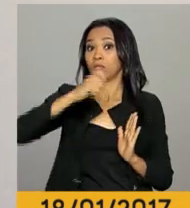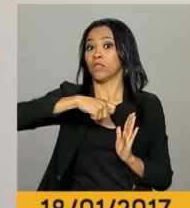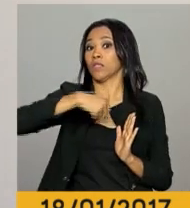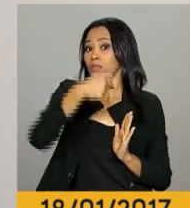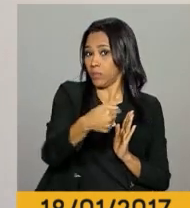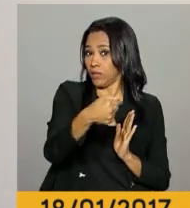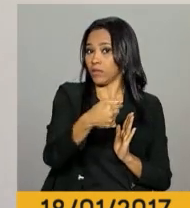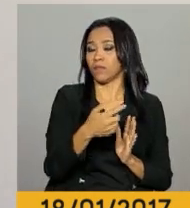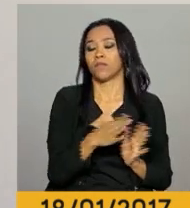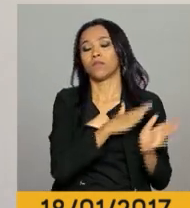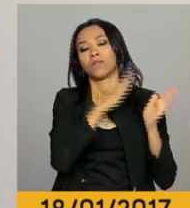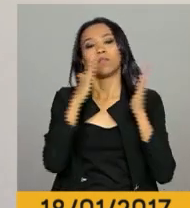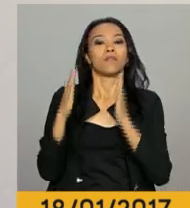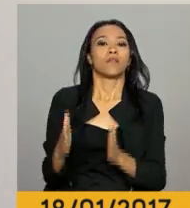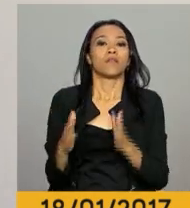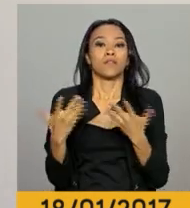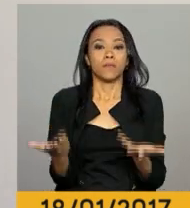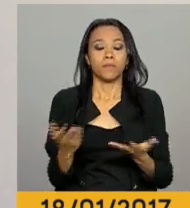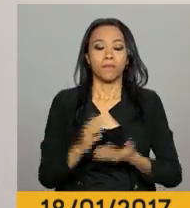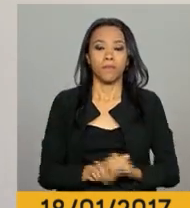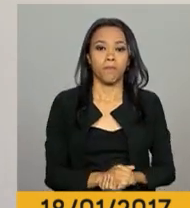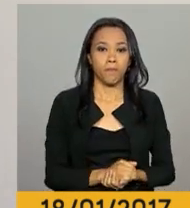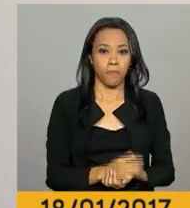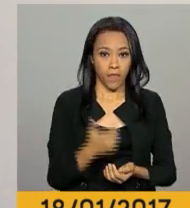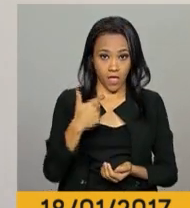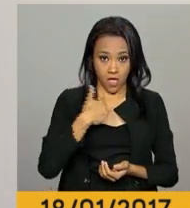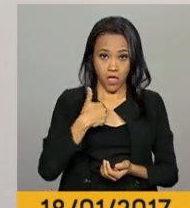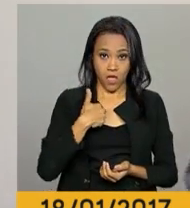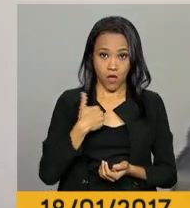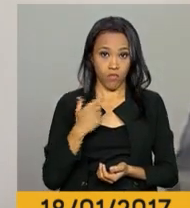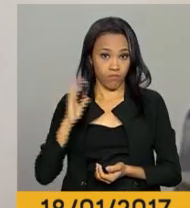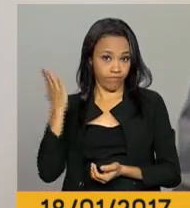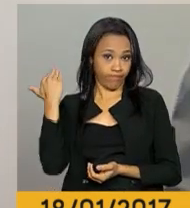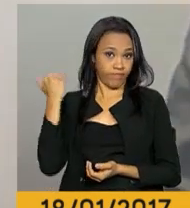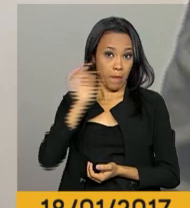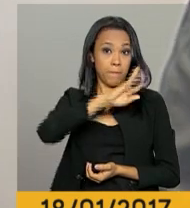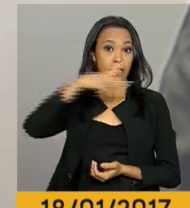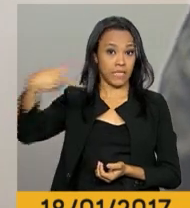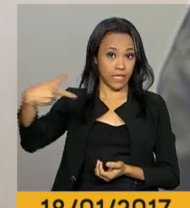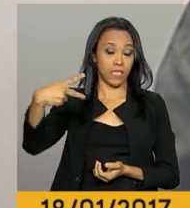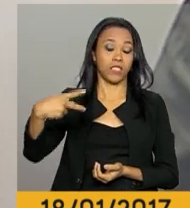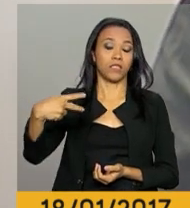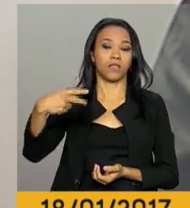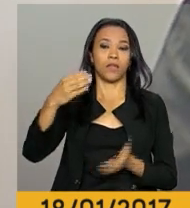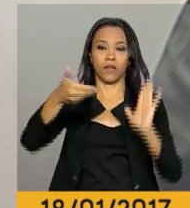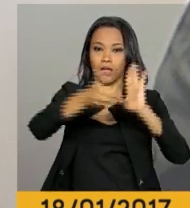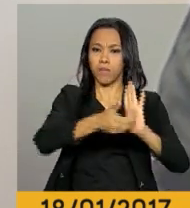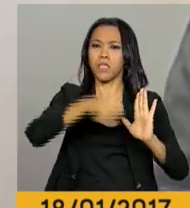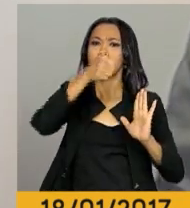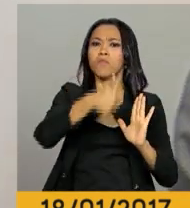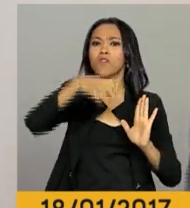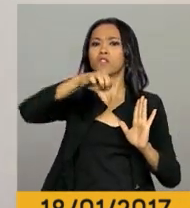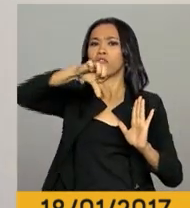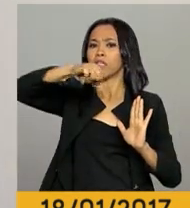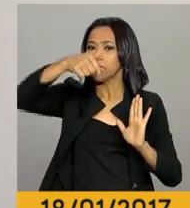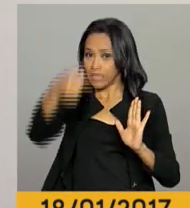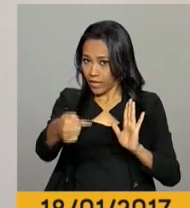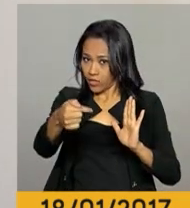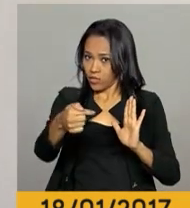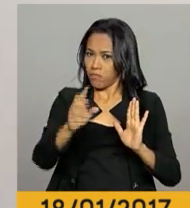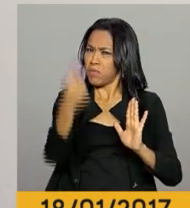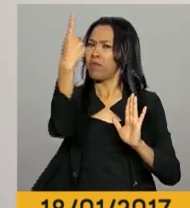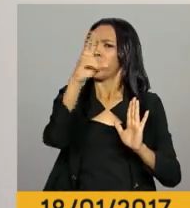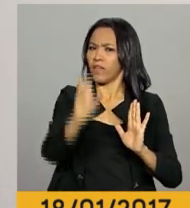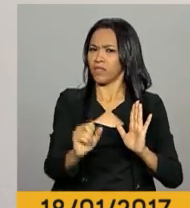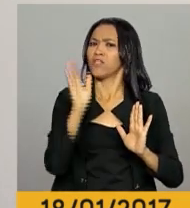aos senhores e as senhoras o eu fui presidente da Câmara dos Deputados em 1997 pela primeira vez e já se falava